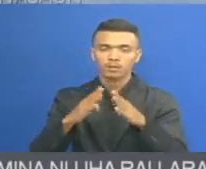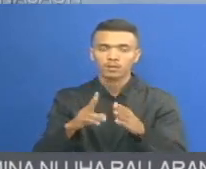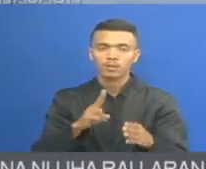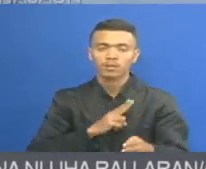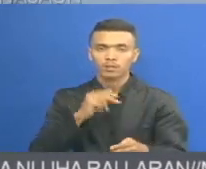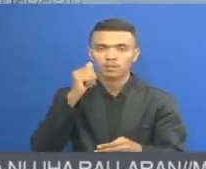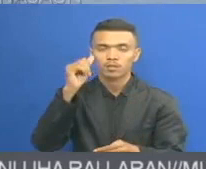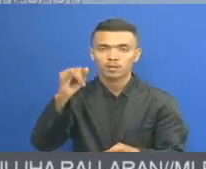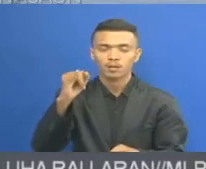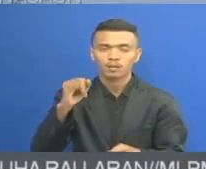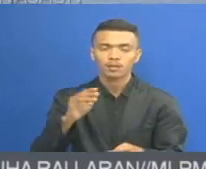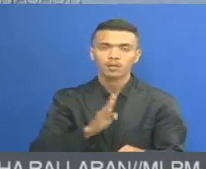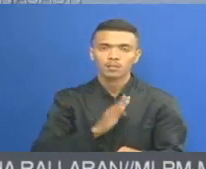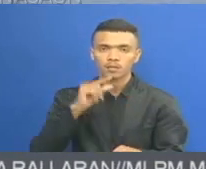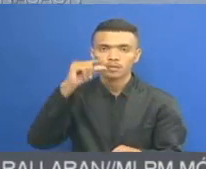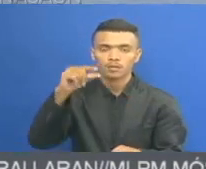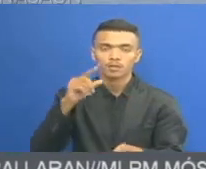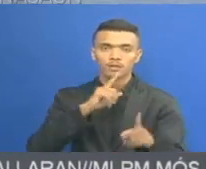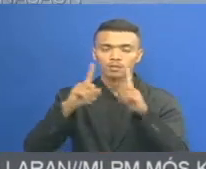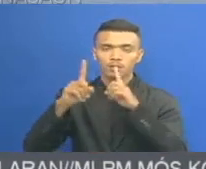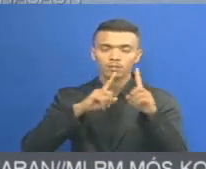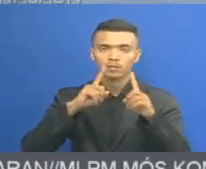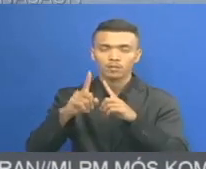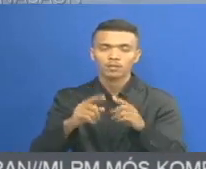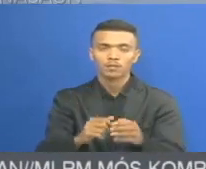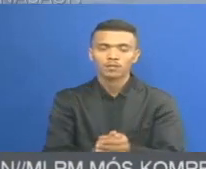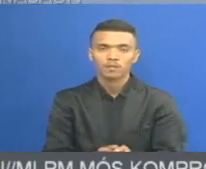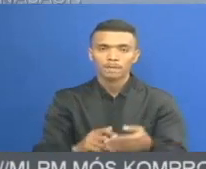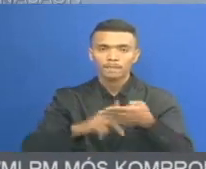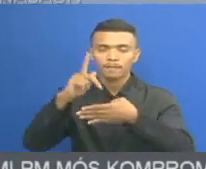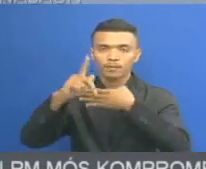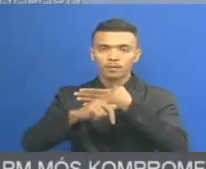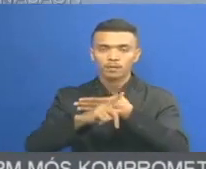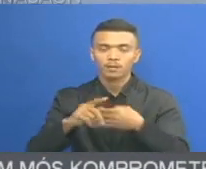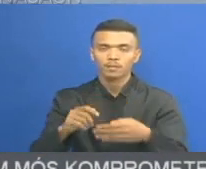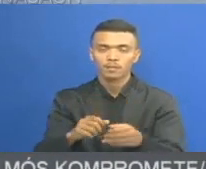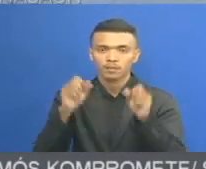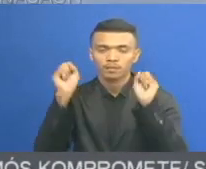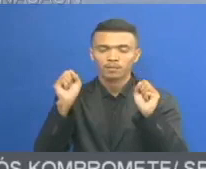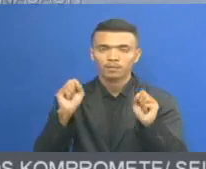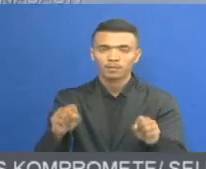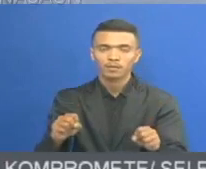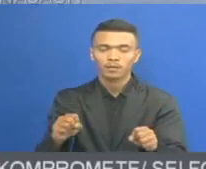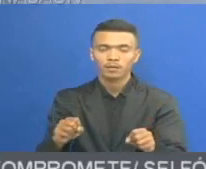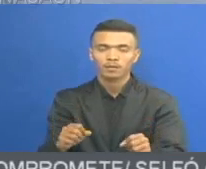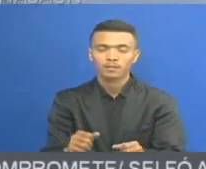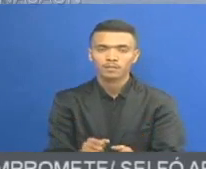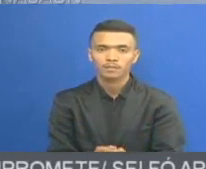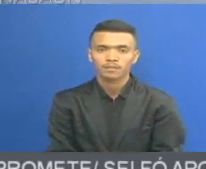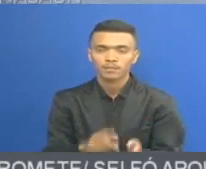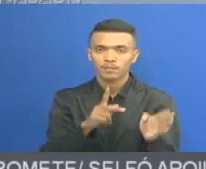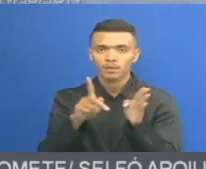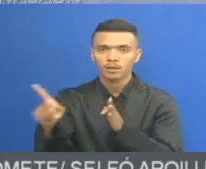wat karbo, i bagia. Da kolia ona ho besera. Ida ne tantu ya bes programa perkono mana bele halu. Lata me hane bama sita ita ita ihana